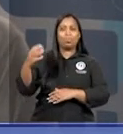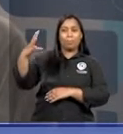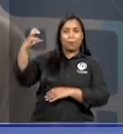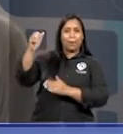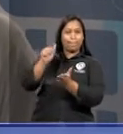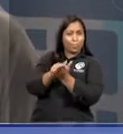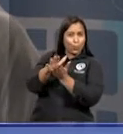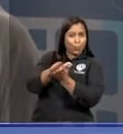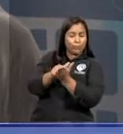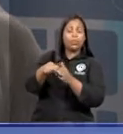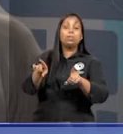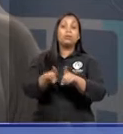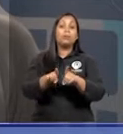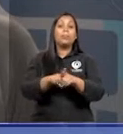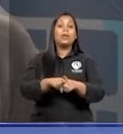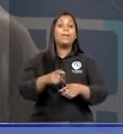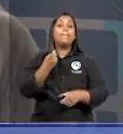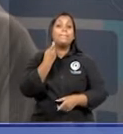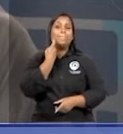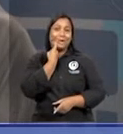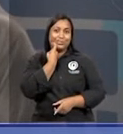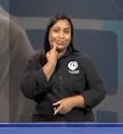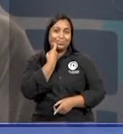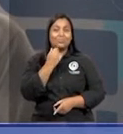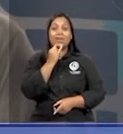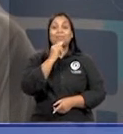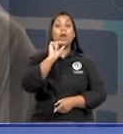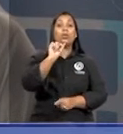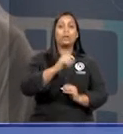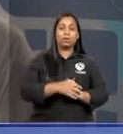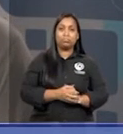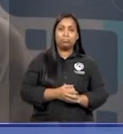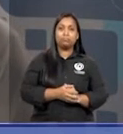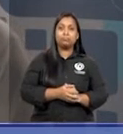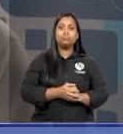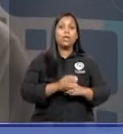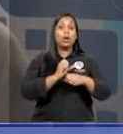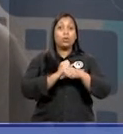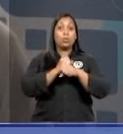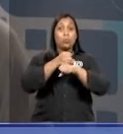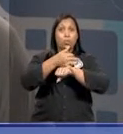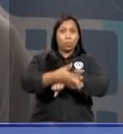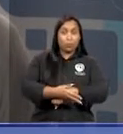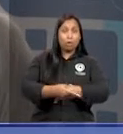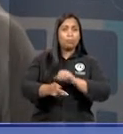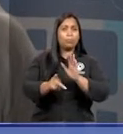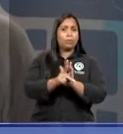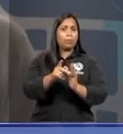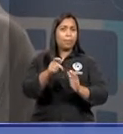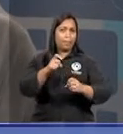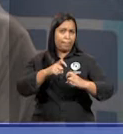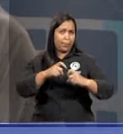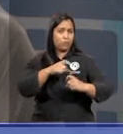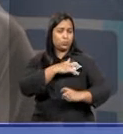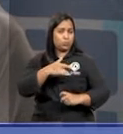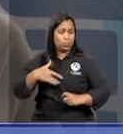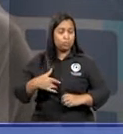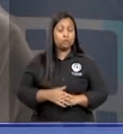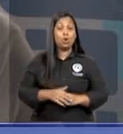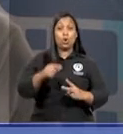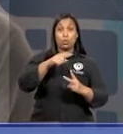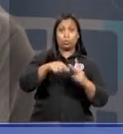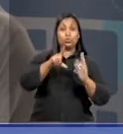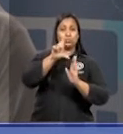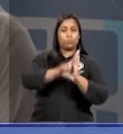na cidade e de Celso peixão que cria o programa Corujão da saúde já os dois projetos de